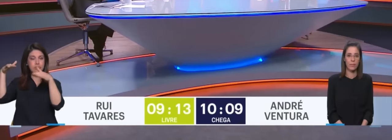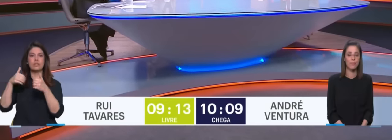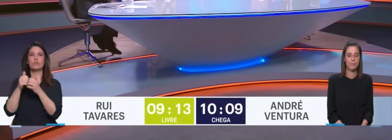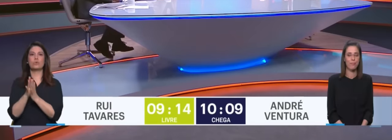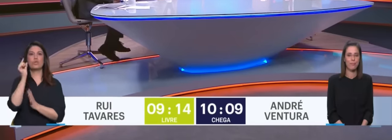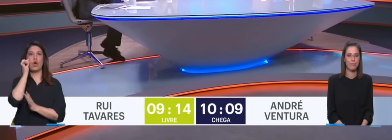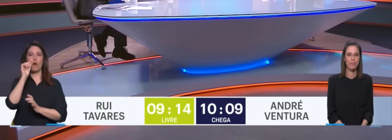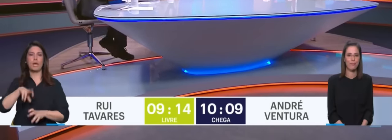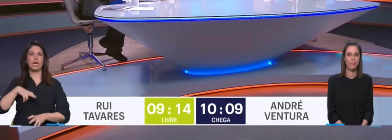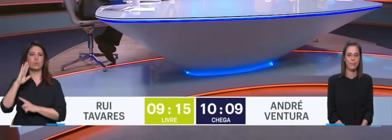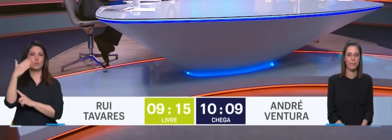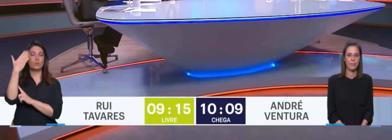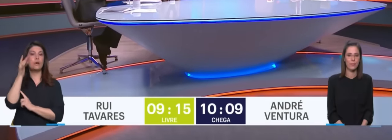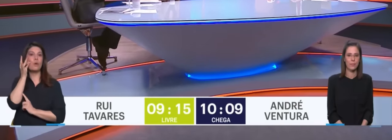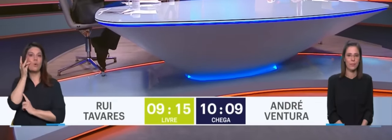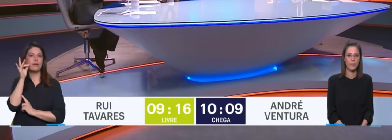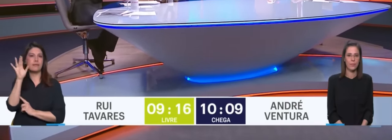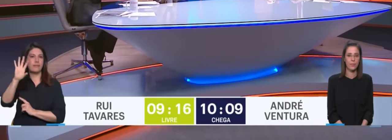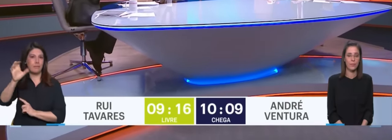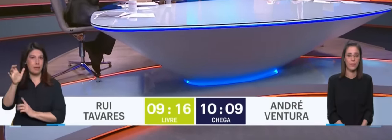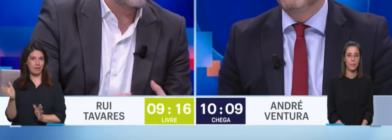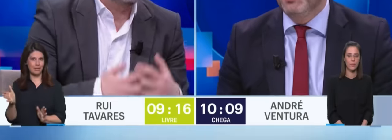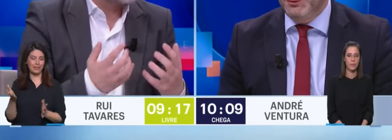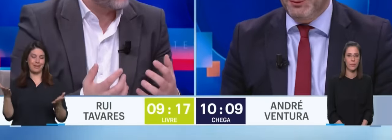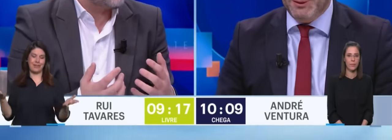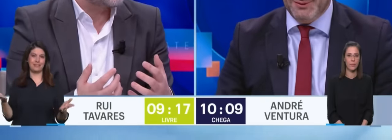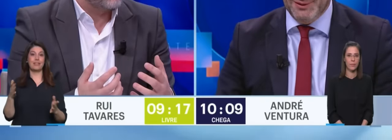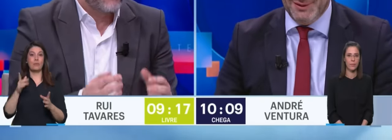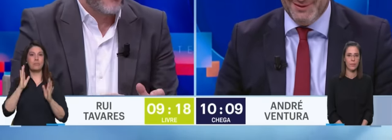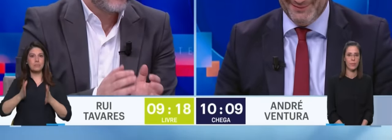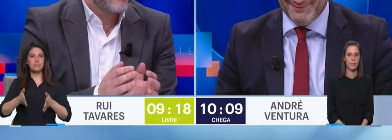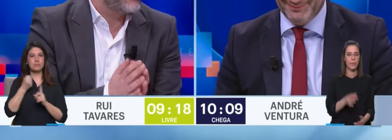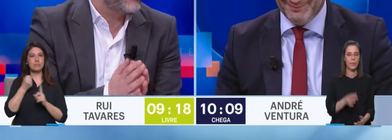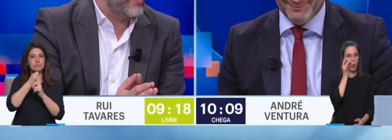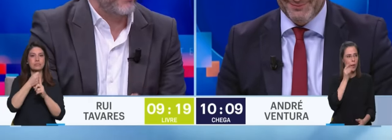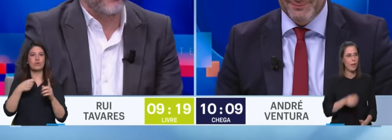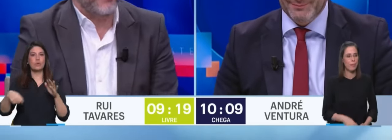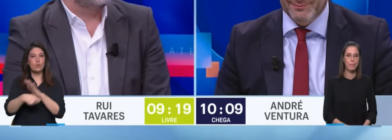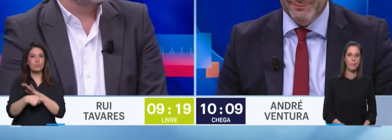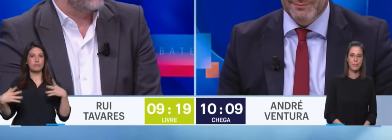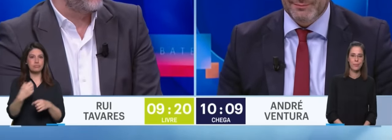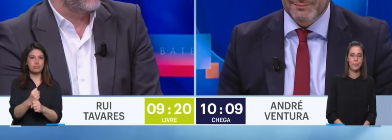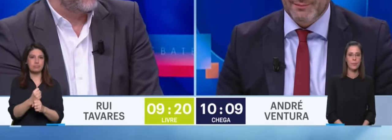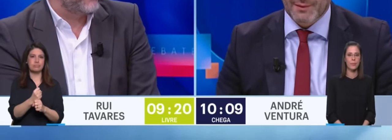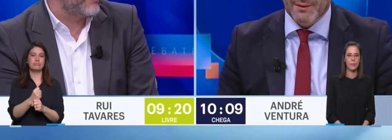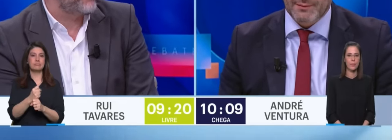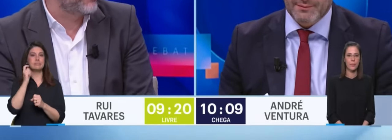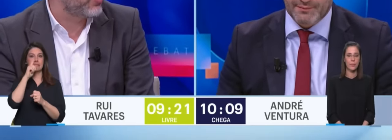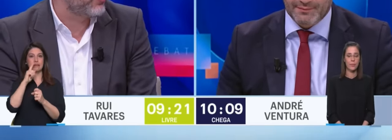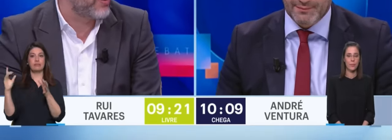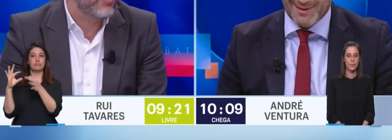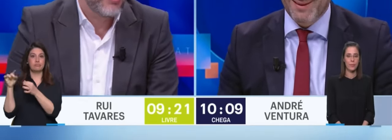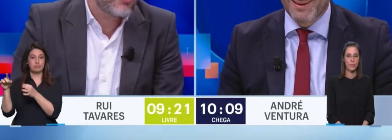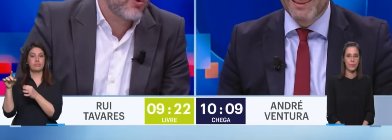homens mais ricos da Hungria e é por isso que toda a questão da combate à corrupção na boca de quem é aliado de orban de trump e de